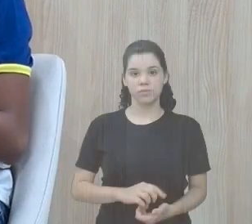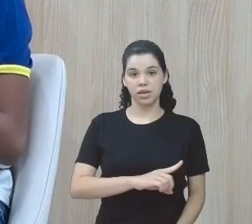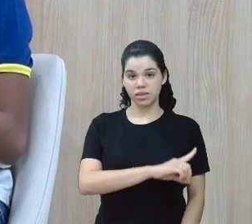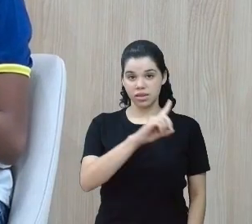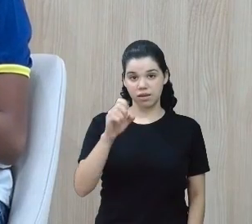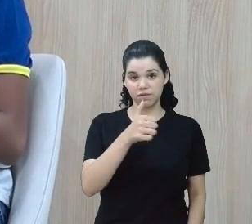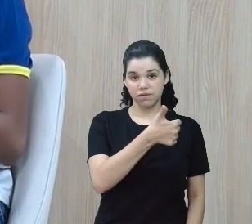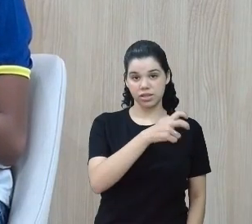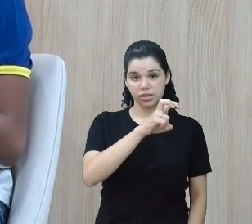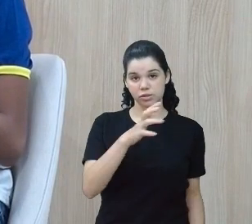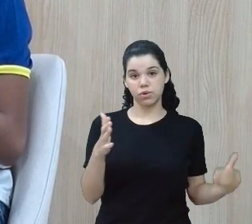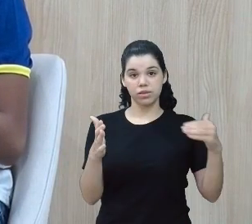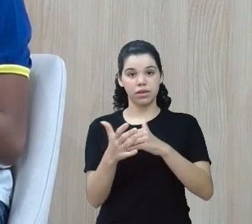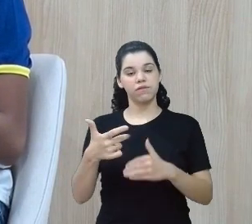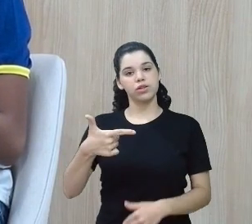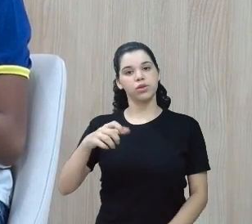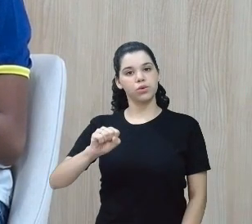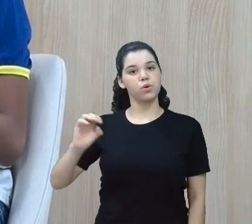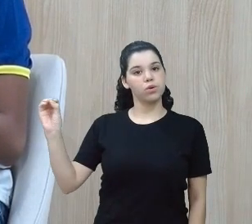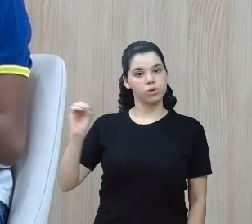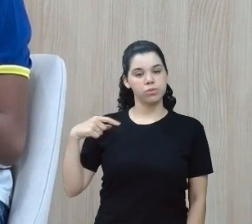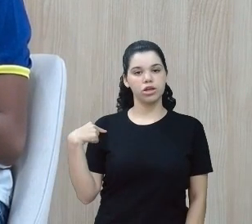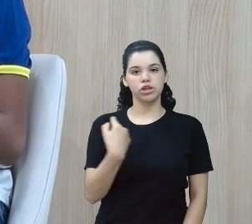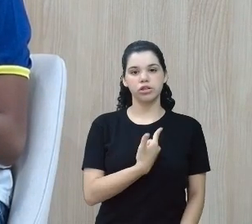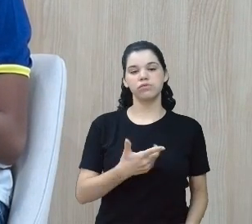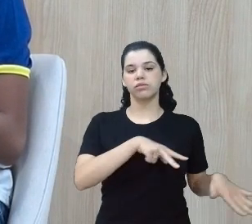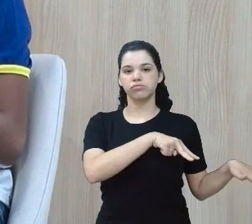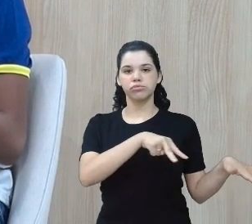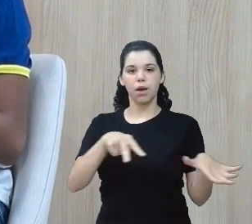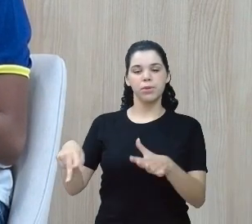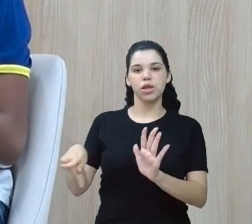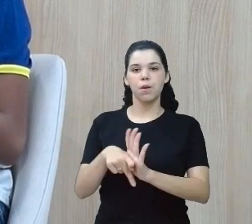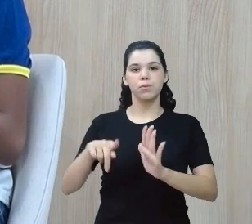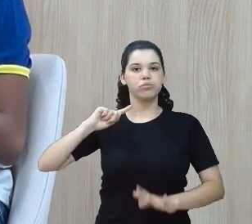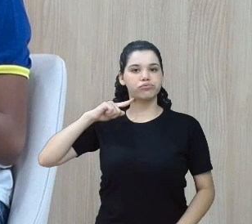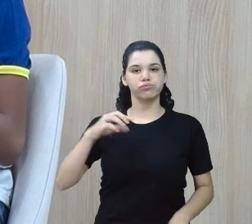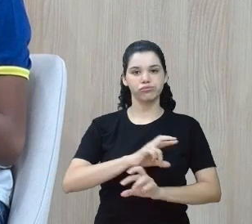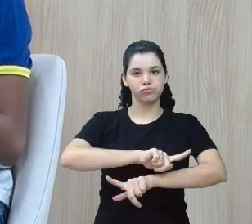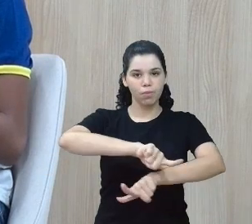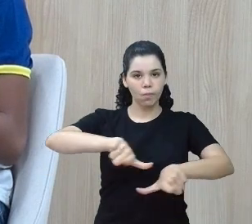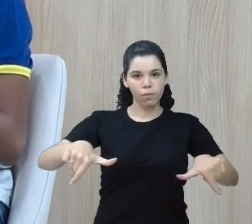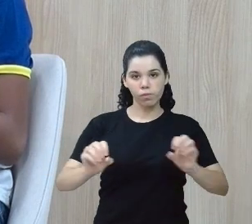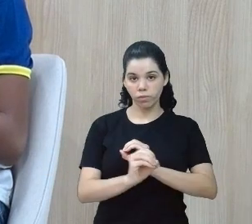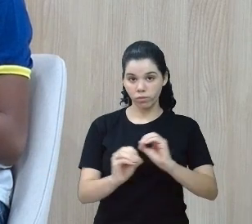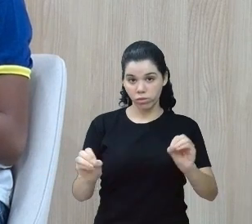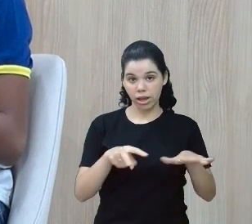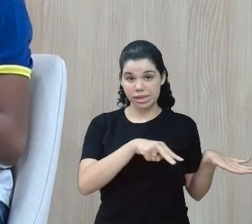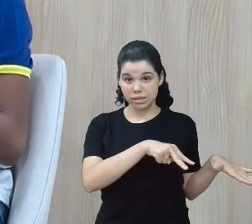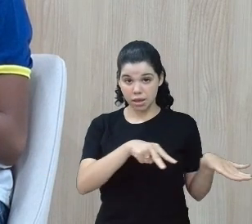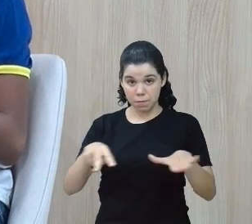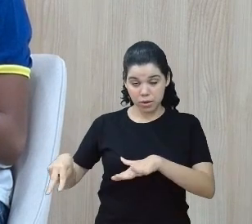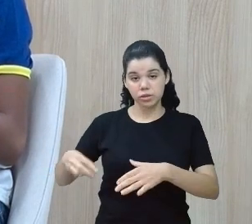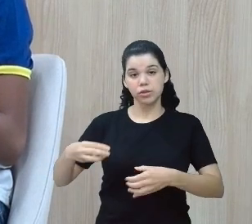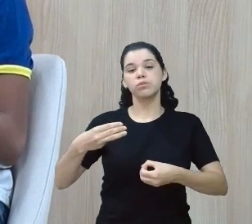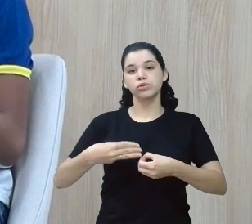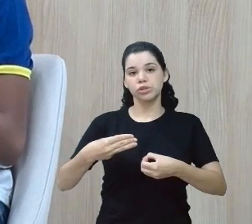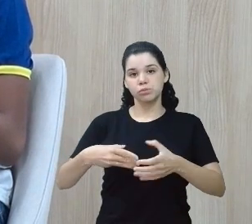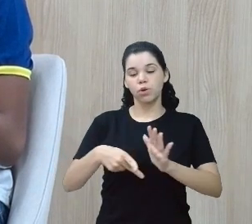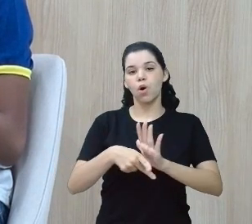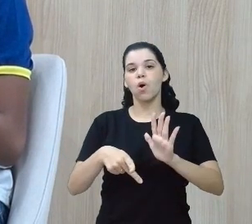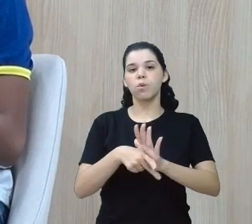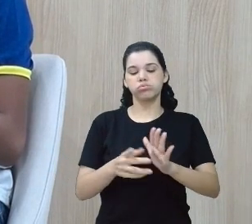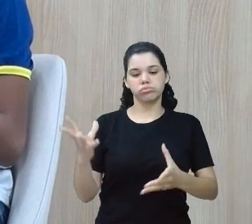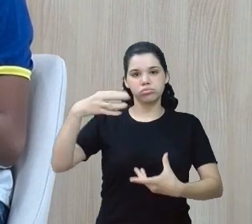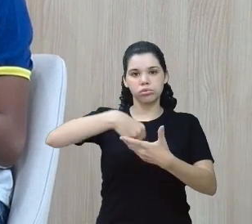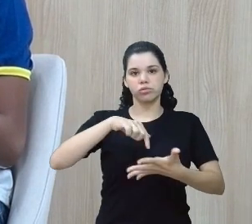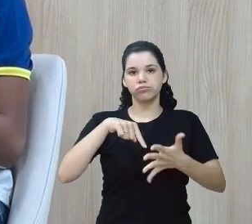De 25 a 28 de outubro, estaremos trabalhando com a Semana Municipal do Lixo Zero. A Semana Municipal do Lixo Zero foi incluída no